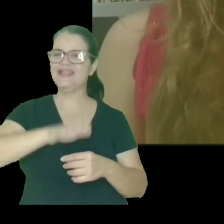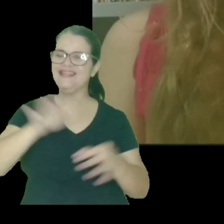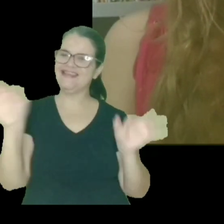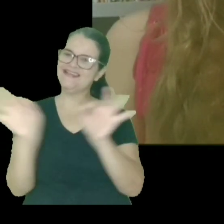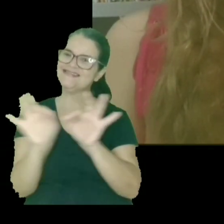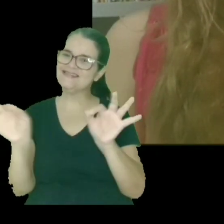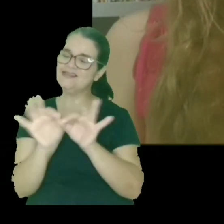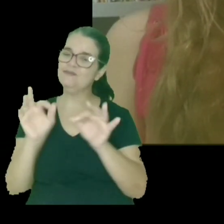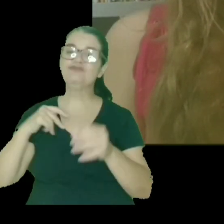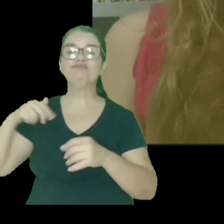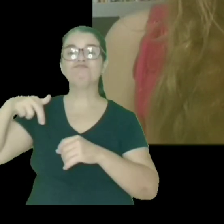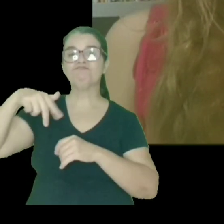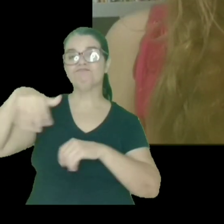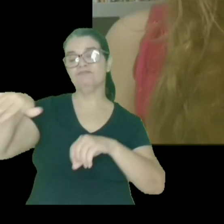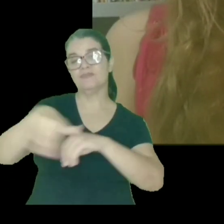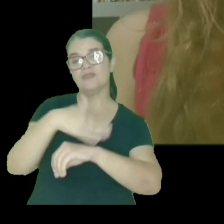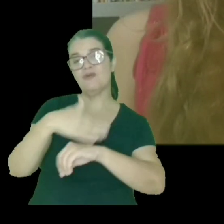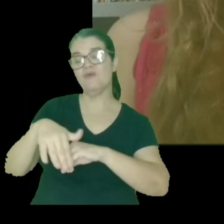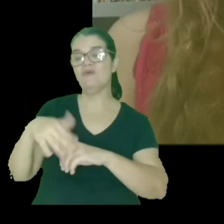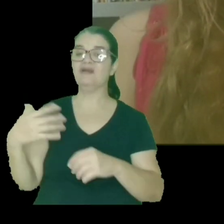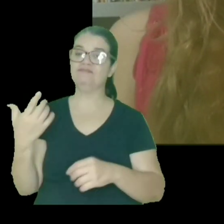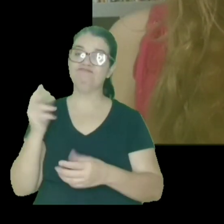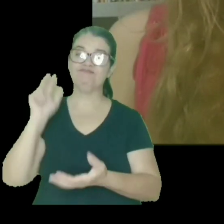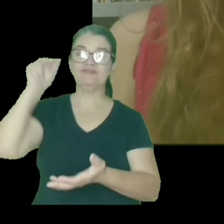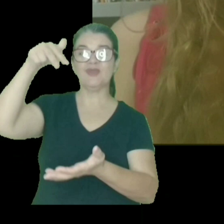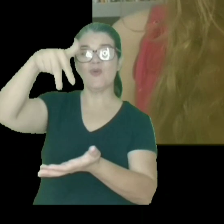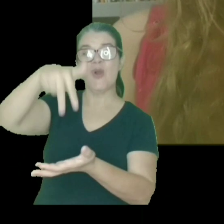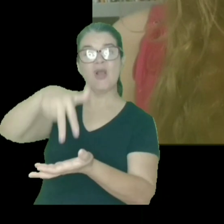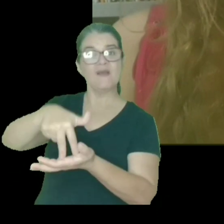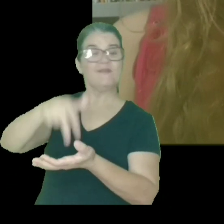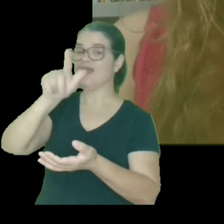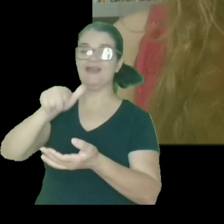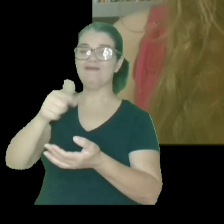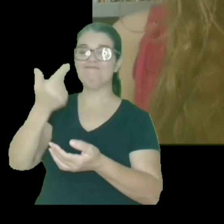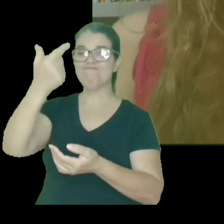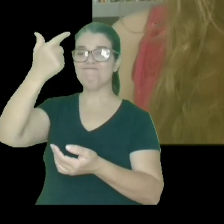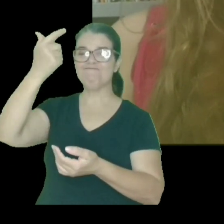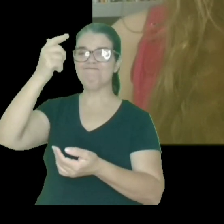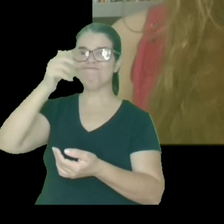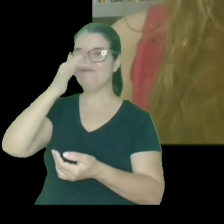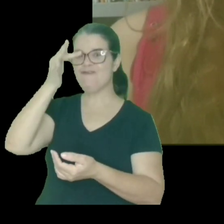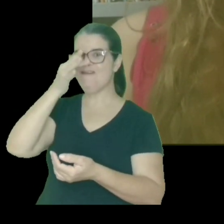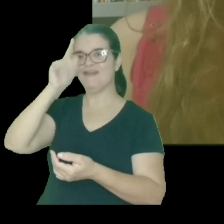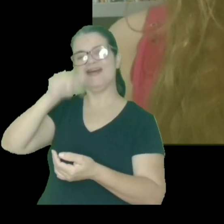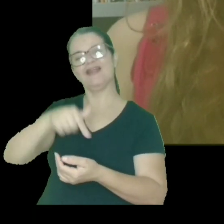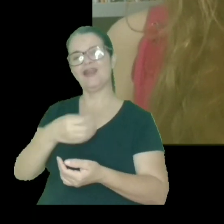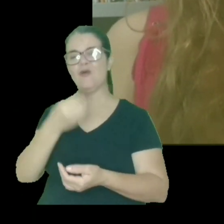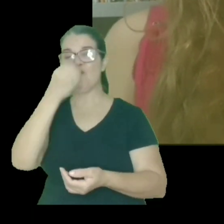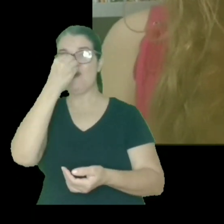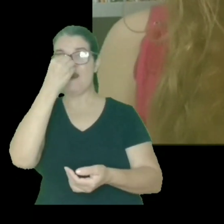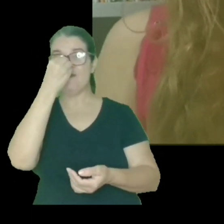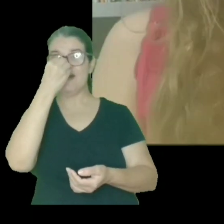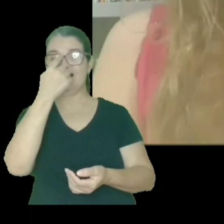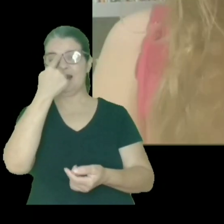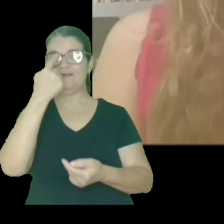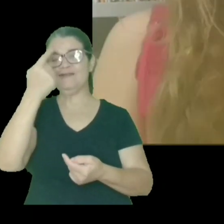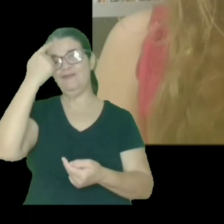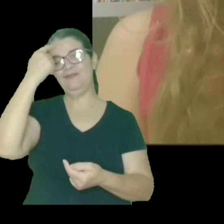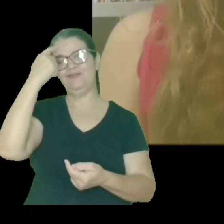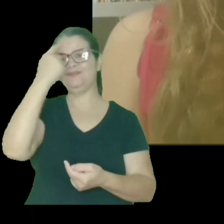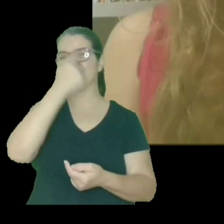até a rua e ali de pé eu não era uma flor. Era um palhaço pensativo de